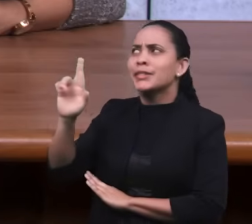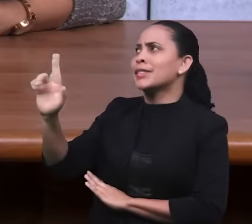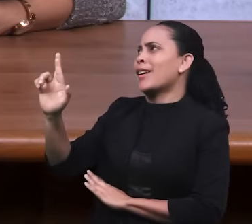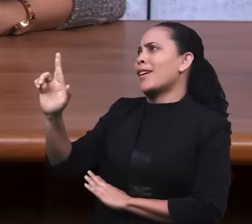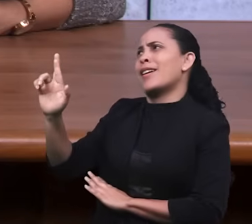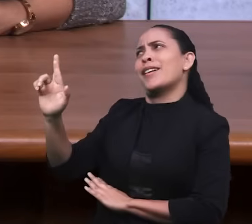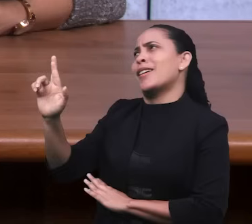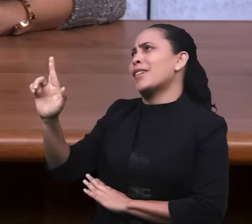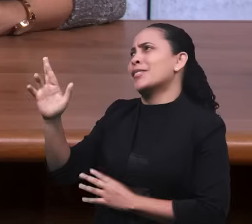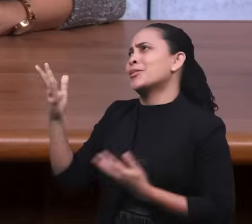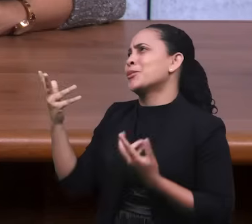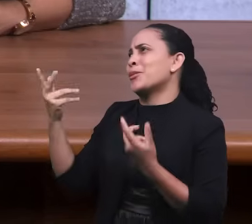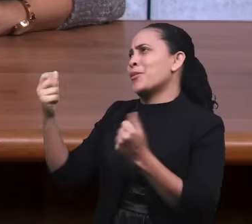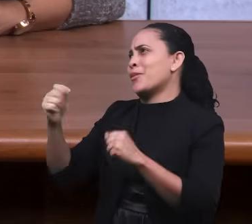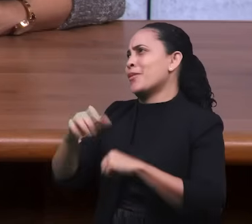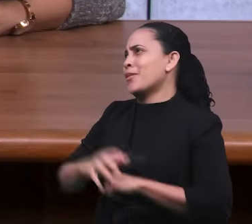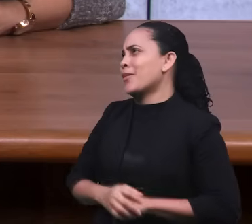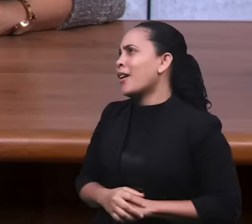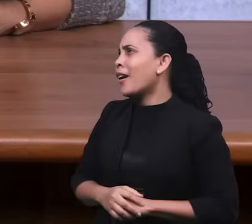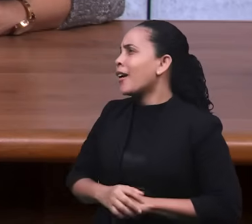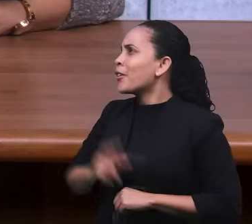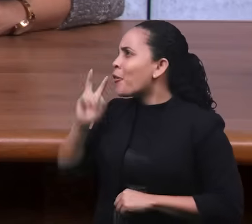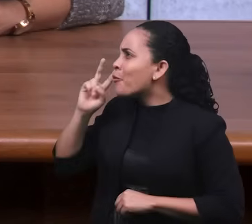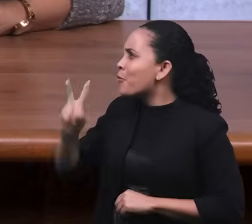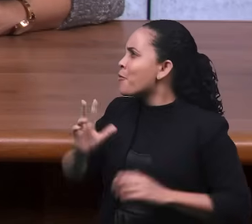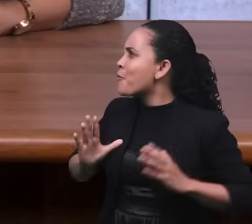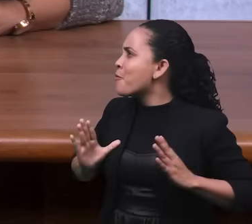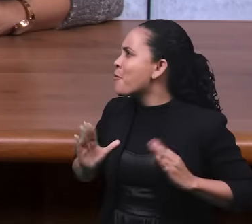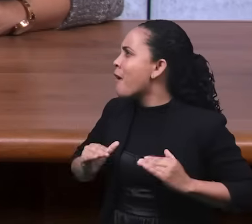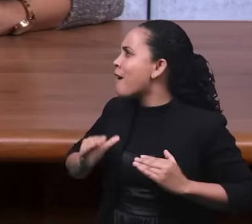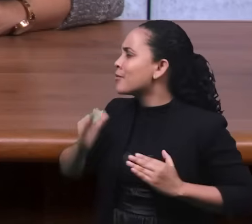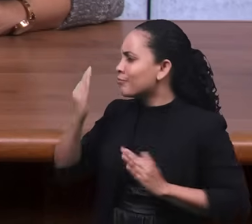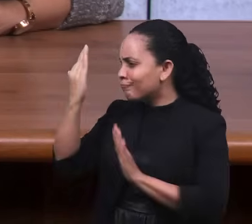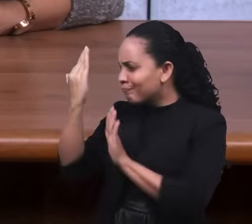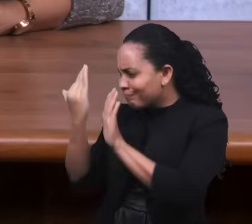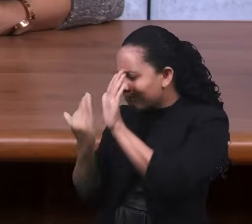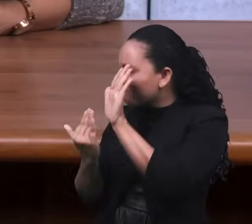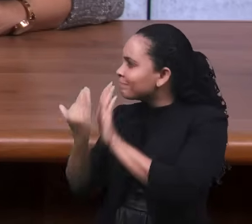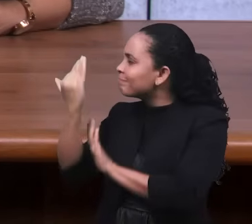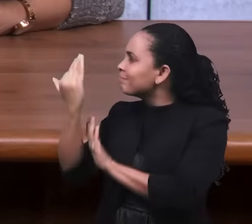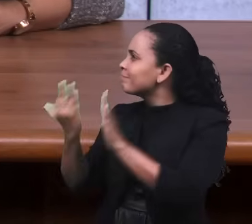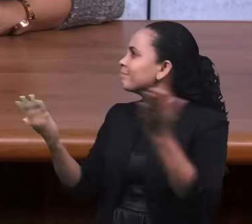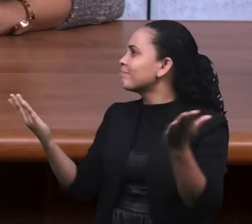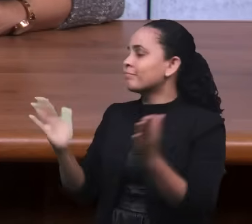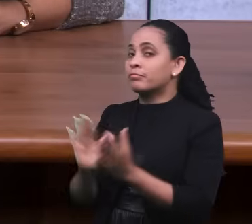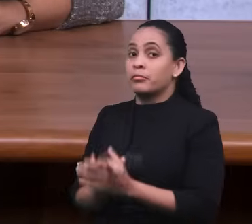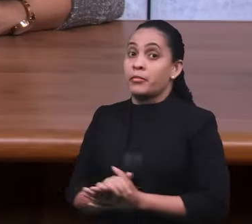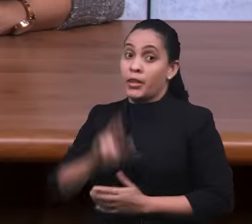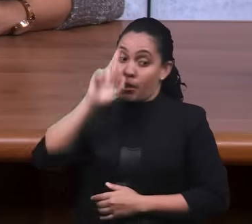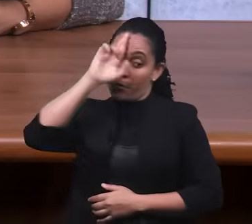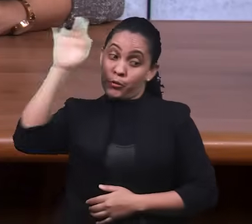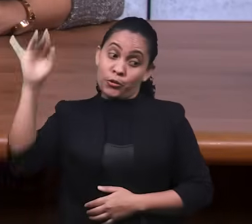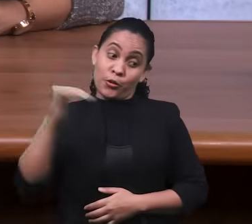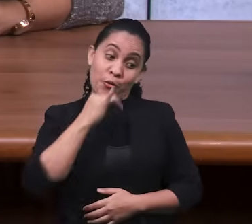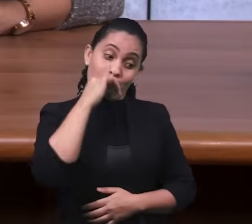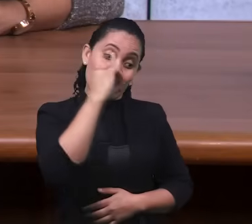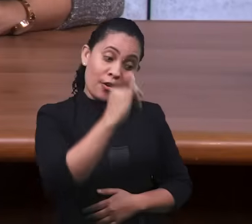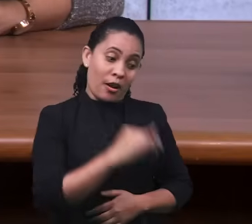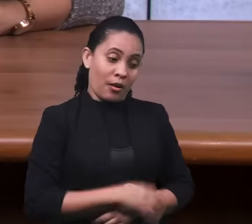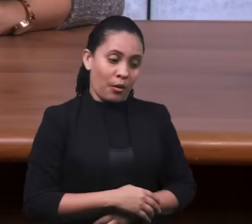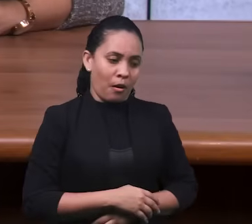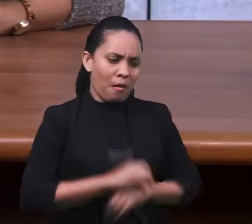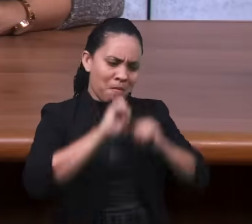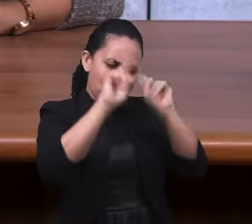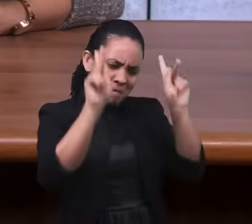Senhor Jeová, que eu vi o anjo do Senhor face a face. Porém o Senhor lhe disse: Paz